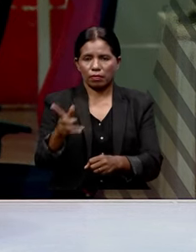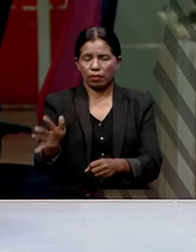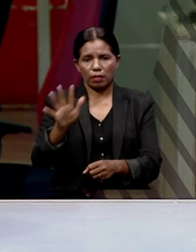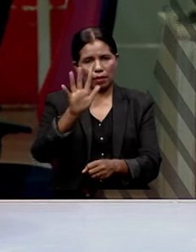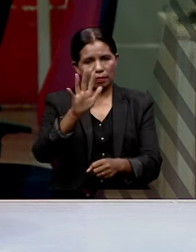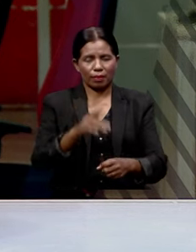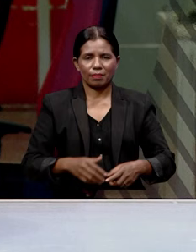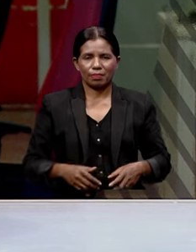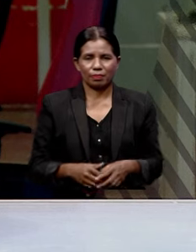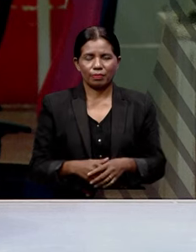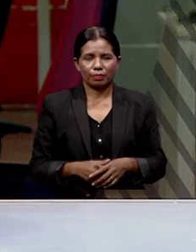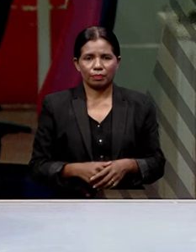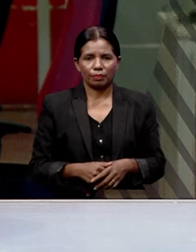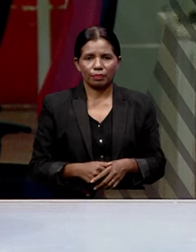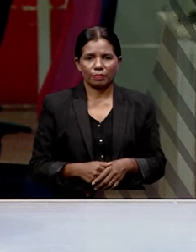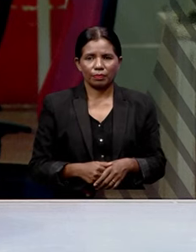Lima.